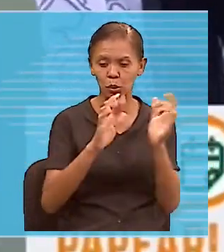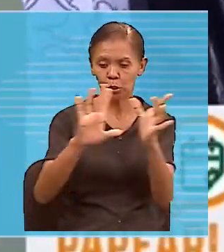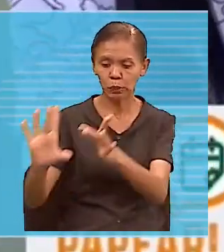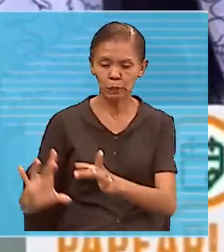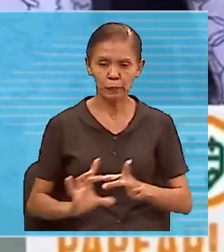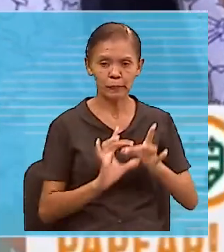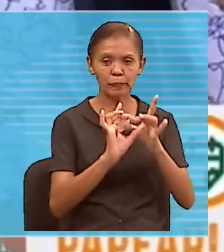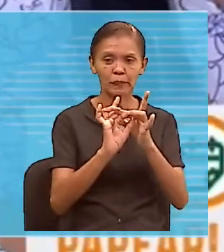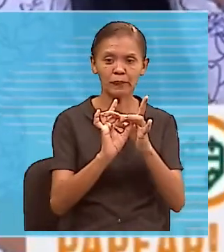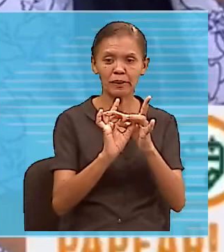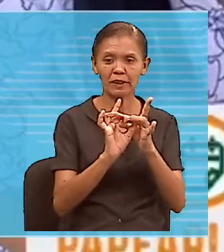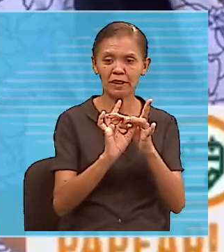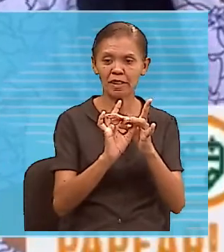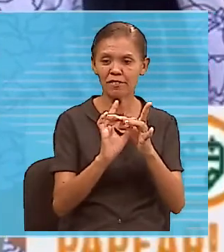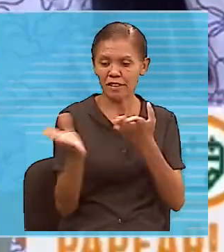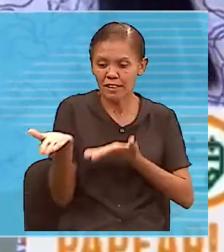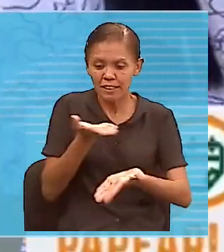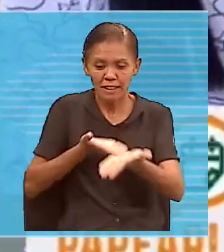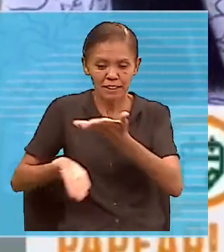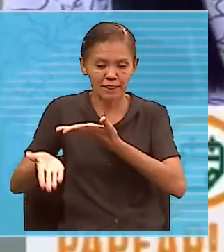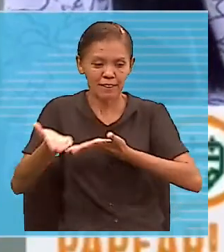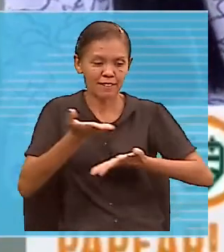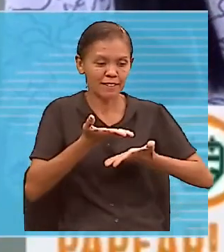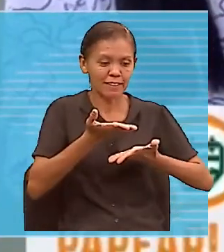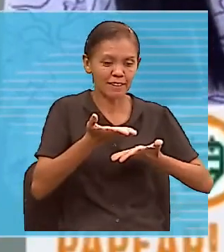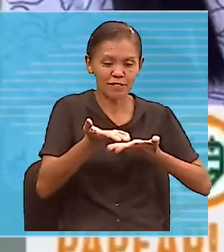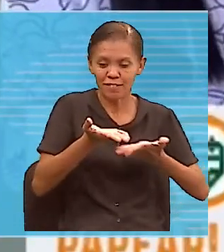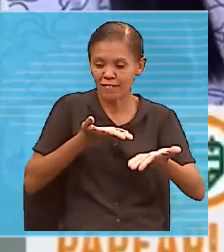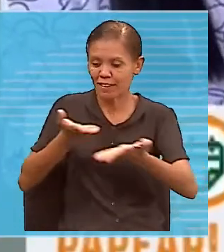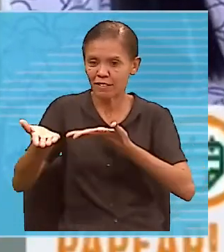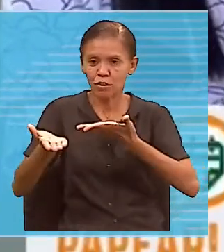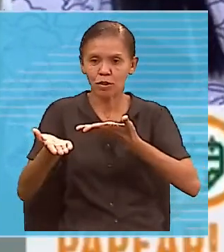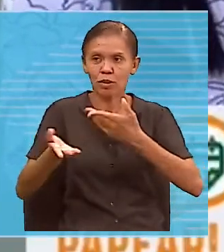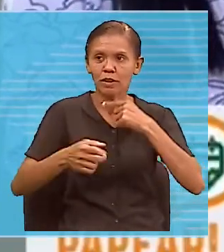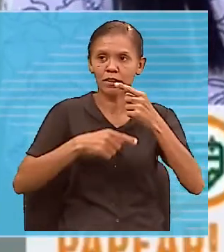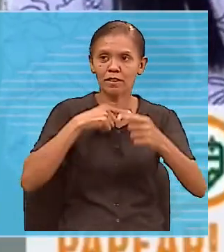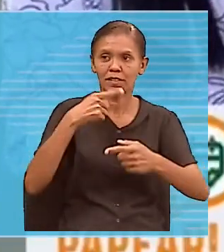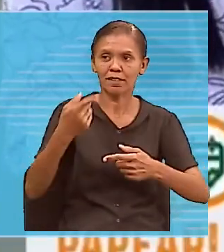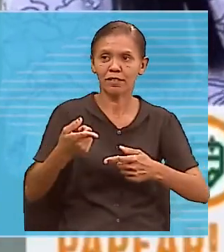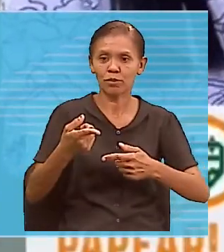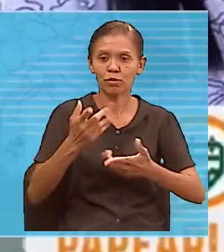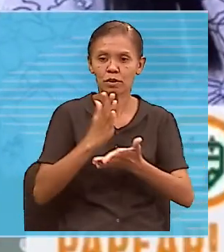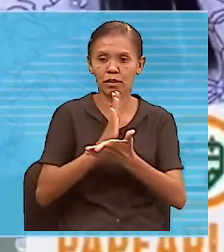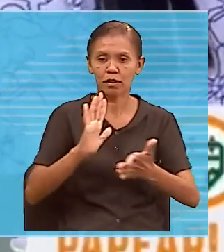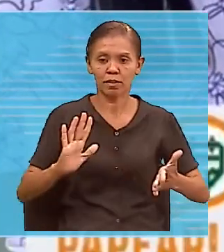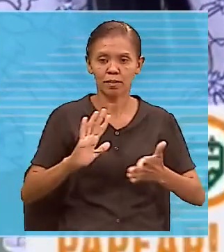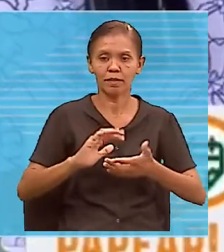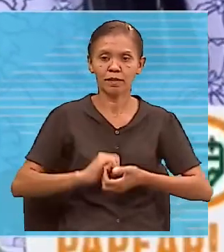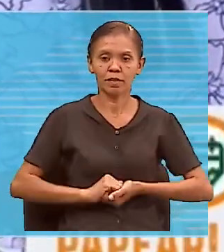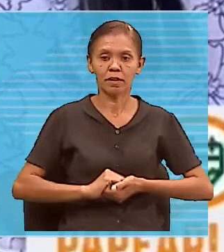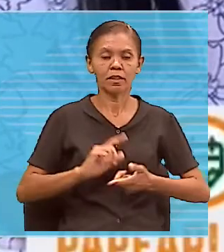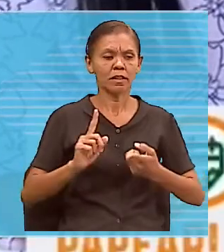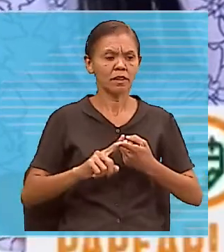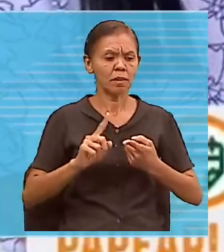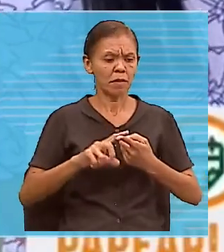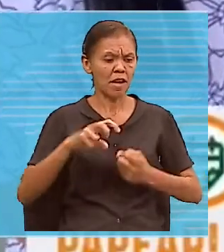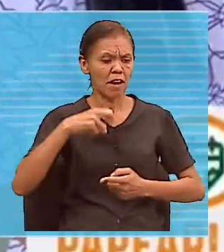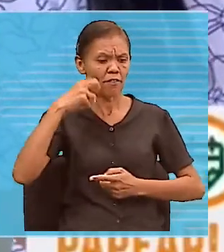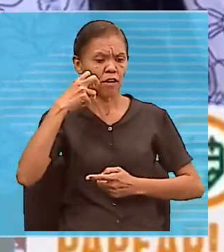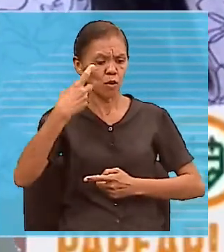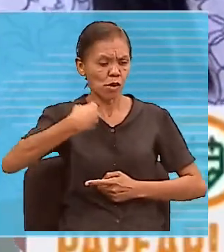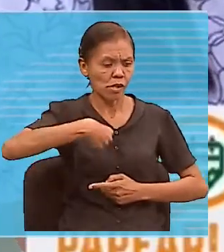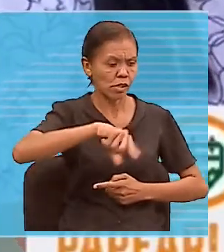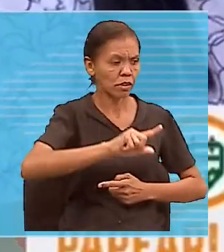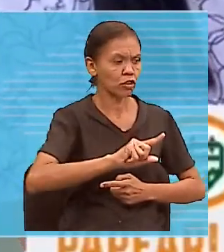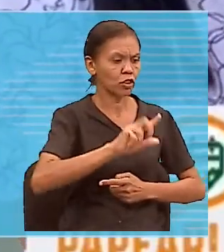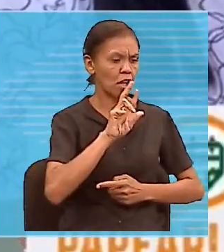de ir lá no quadro na frente responder. Hoje em dia não tem mais, sabe? A gente vem trabalhando bastante isso e isso vem resultando, por exemplo, nos